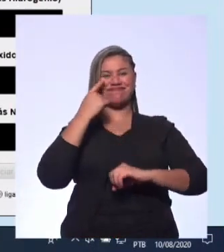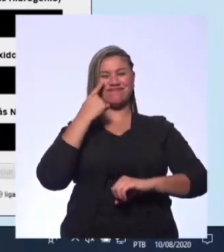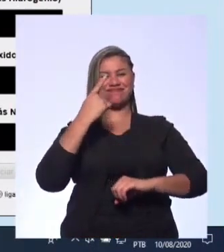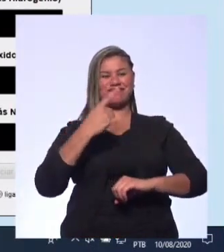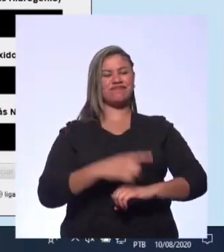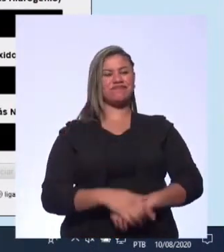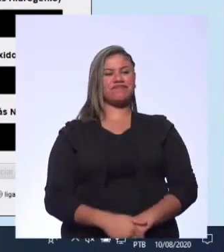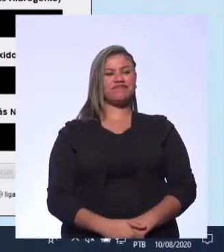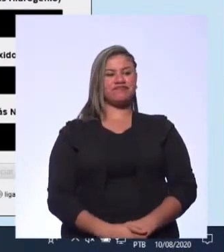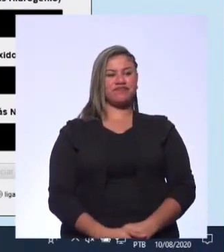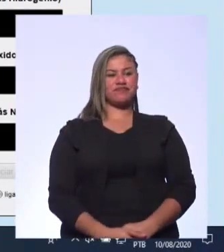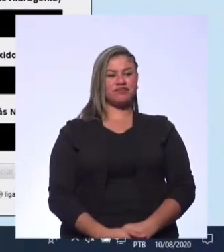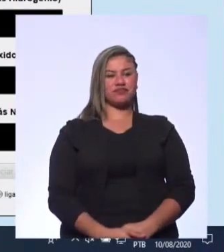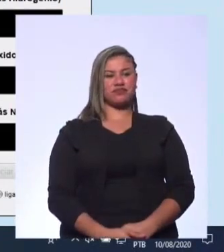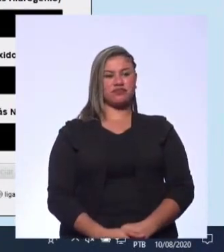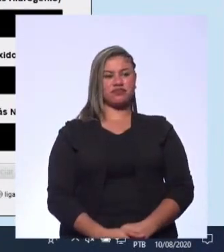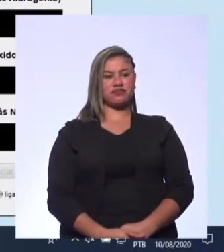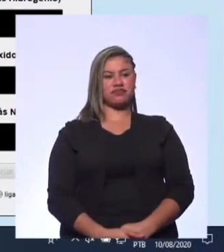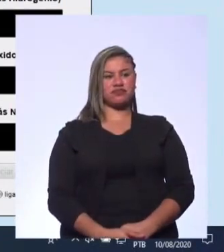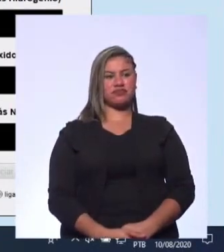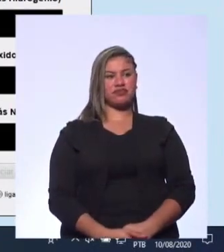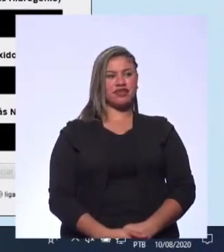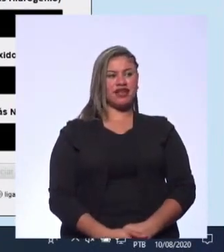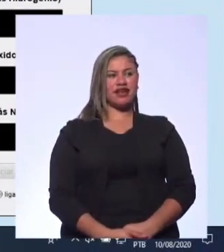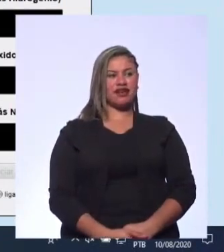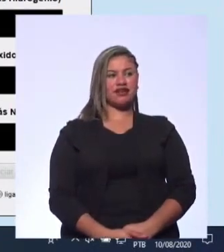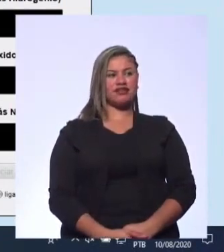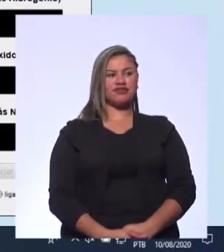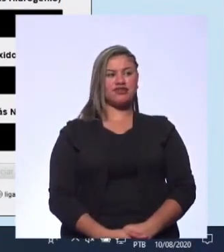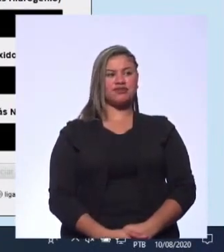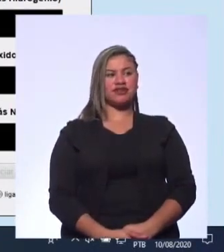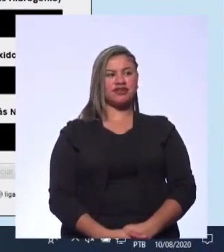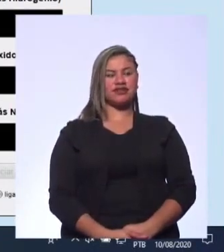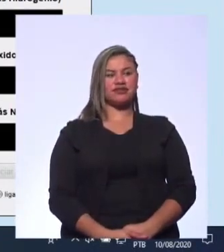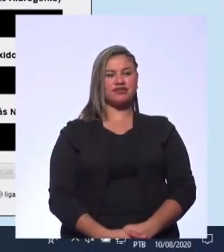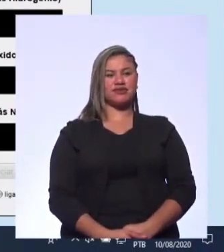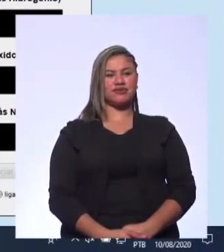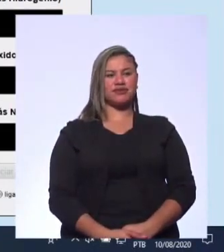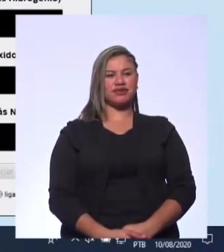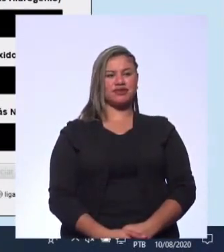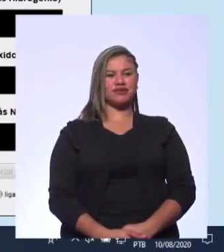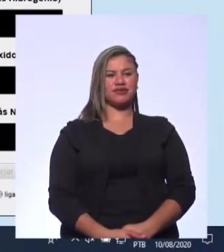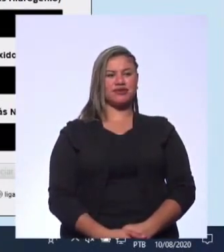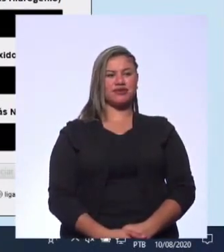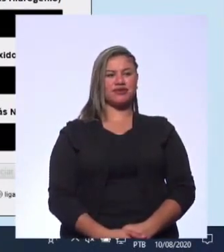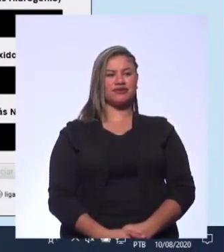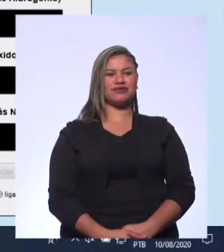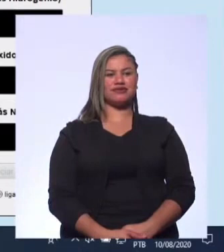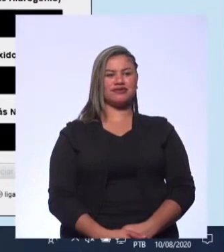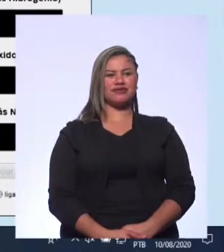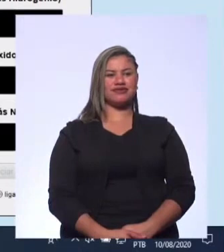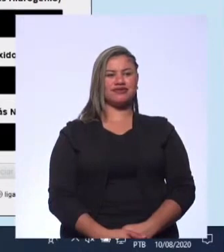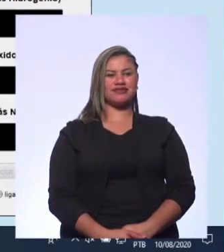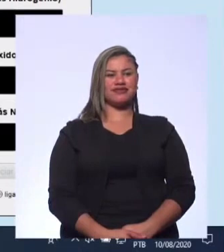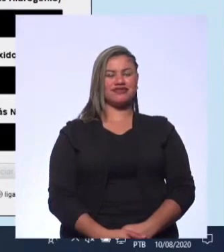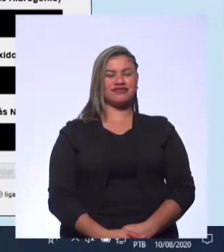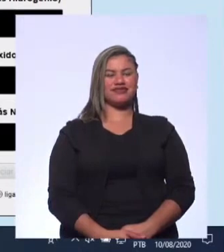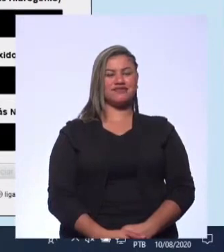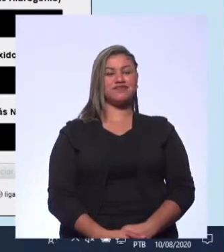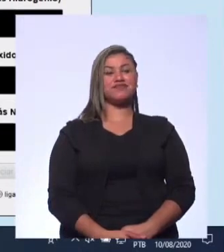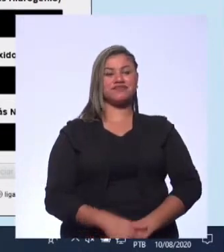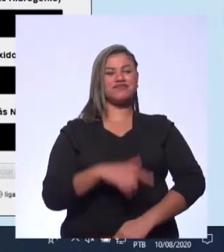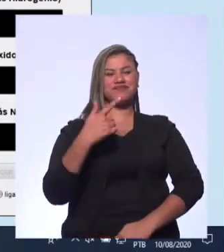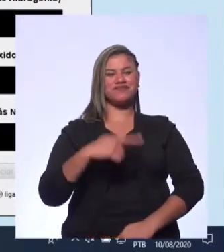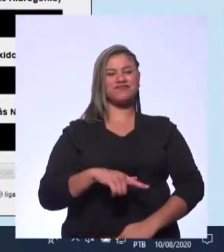desses átomos, tudo bem? Vamos construir uma outra molécula? Vamos pegar aqui um outro kit. Né? Muito legal